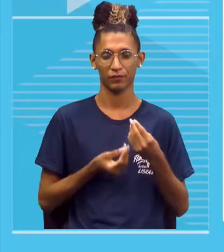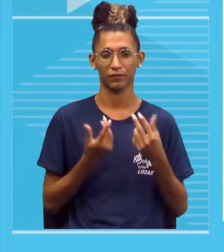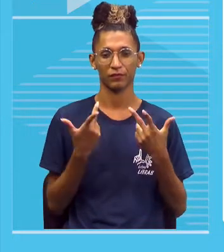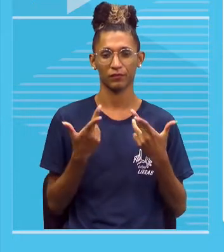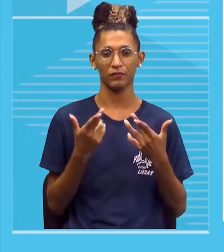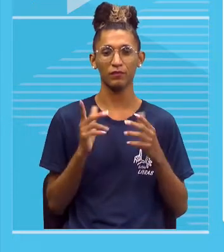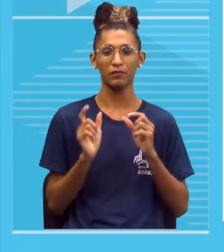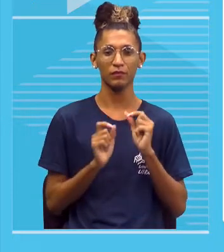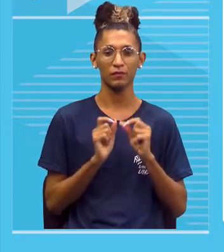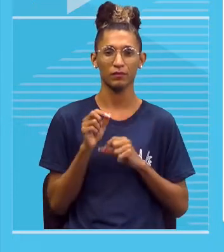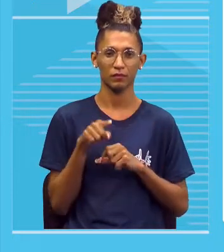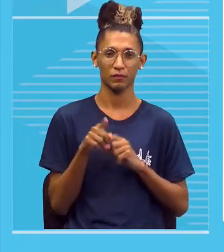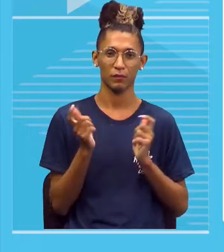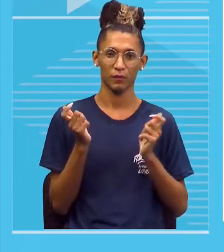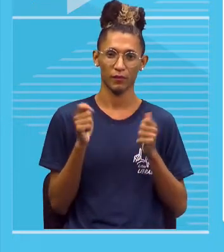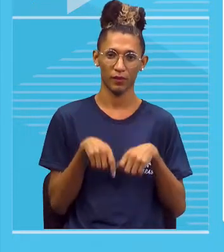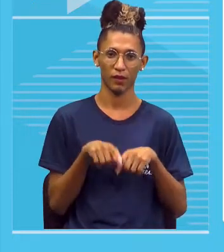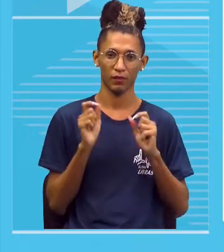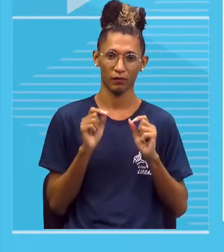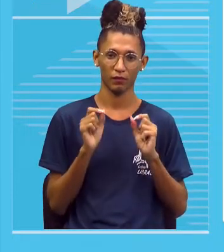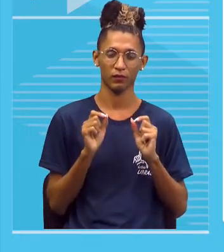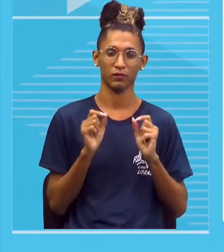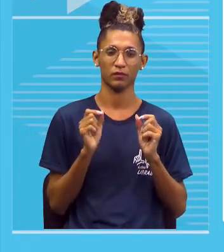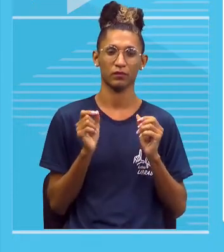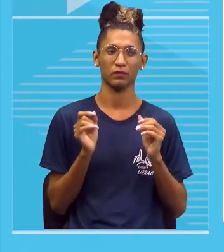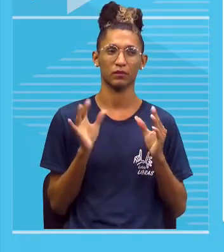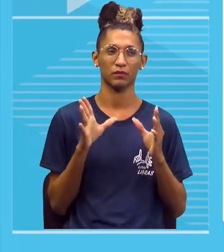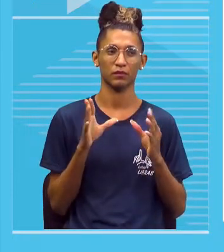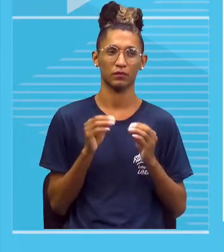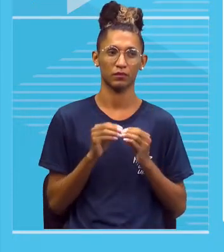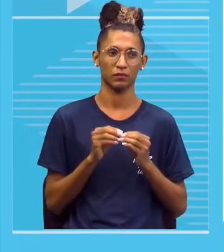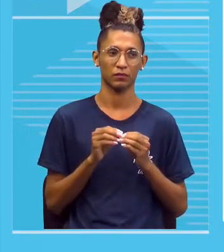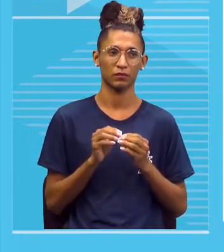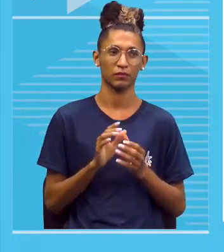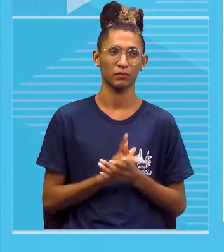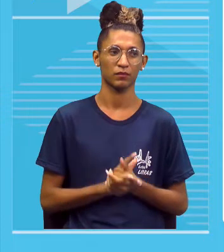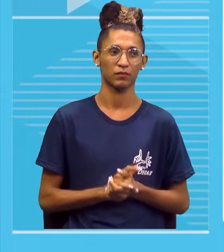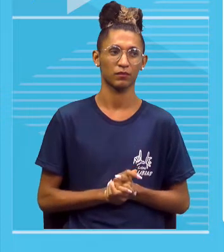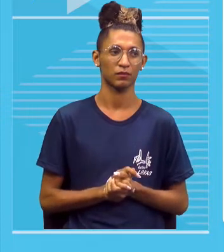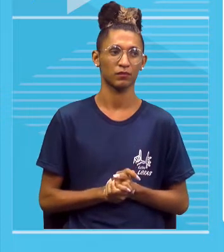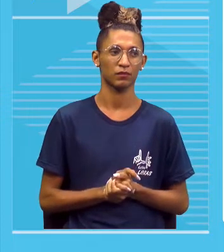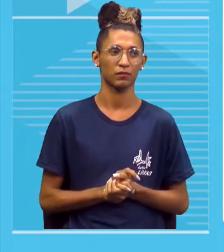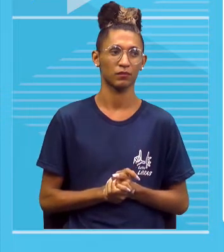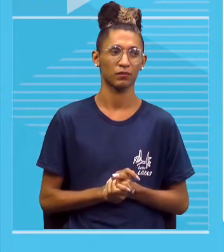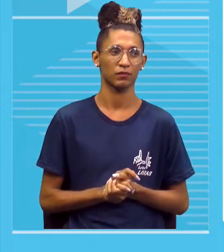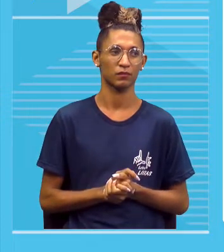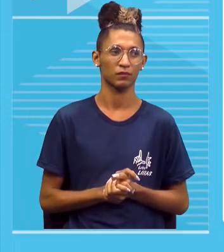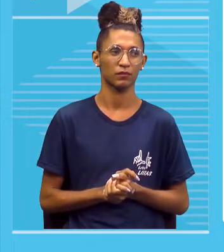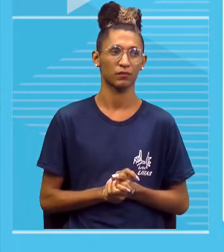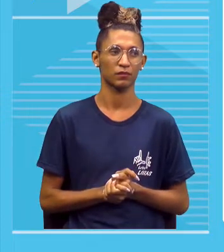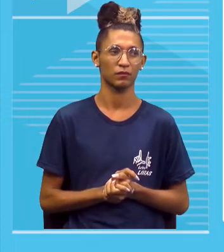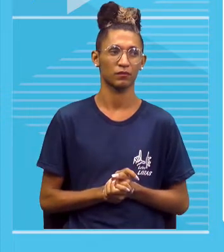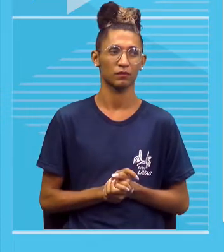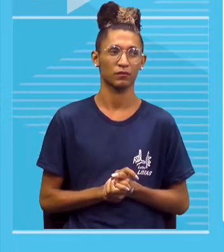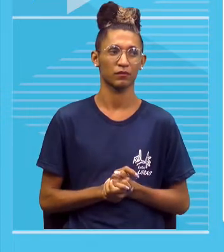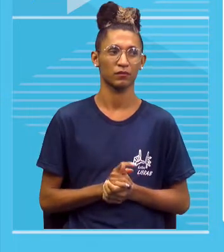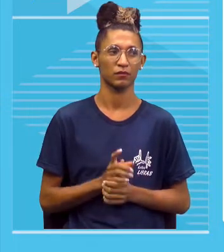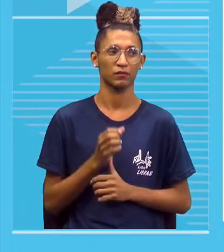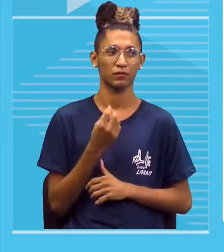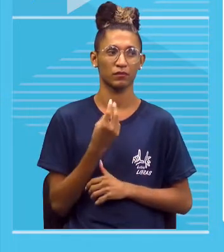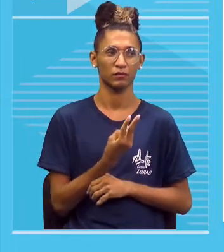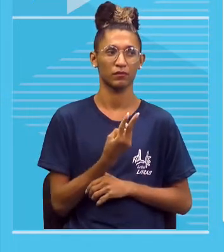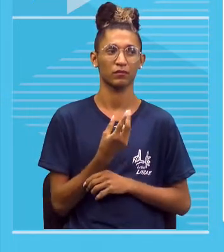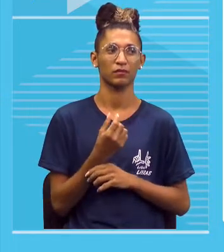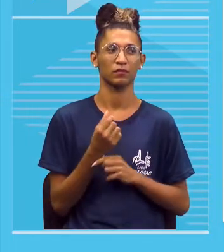o você pode simplificar aqui né pai pode pode dois com